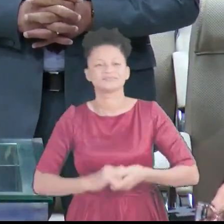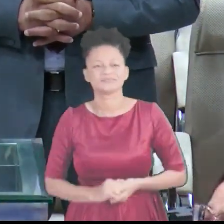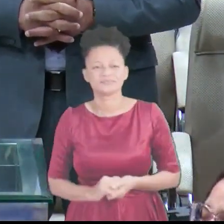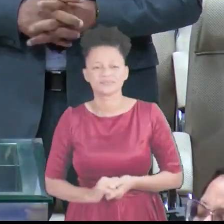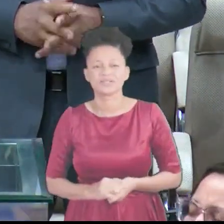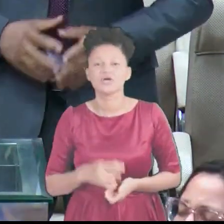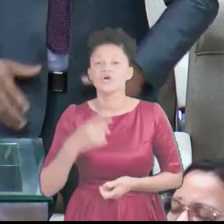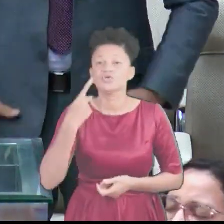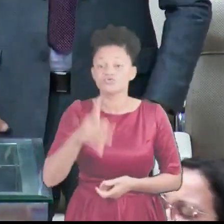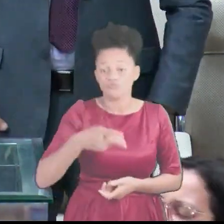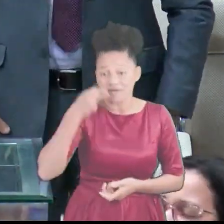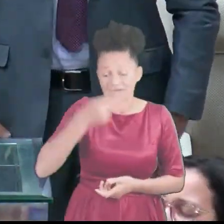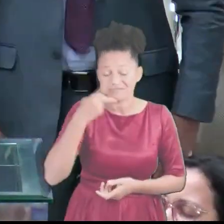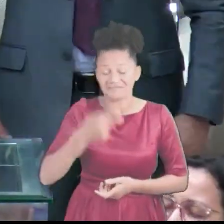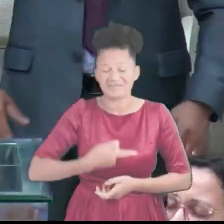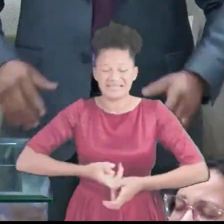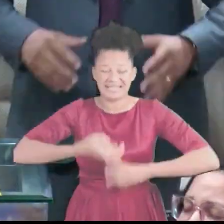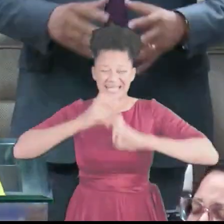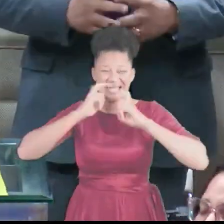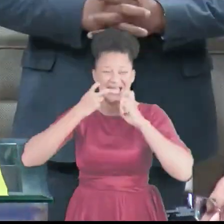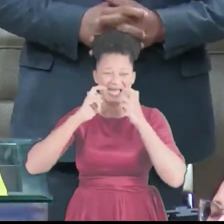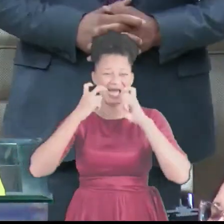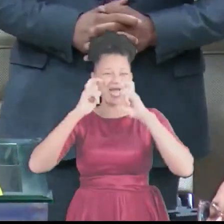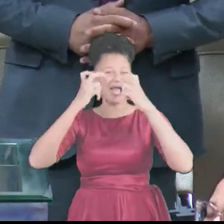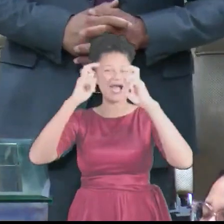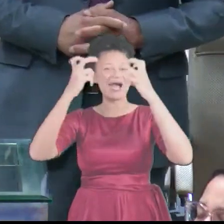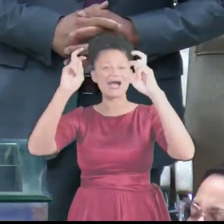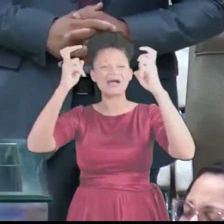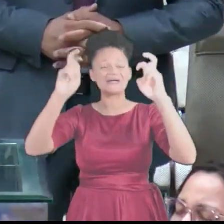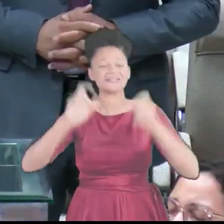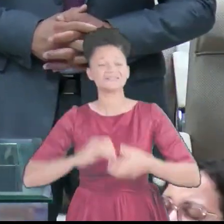Tu vai falar bem alto.